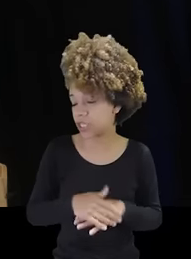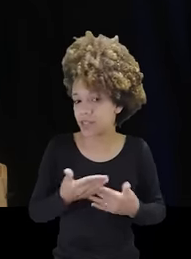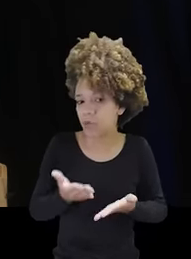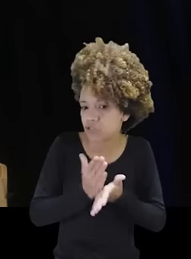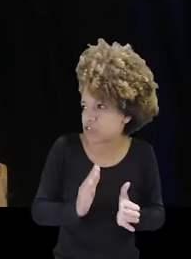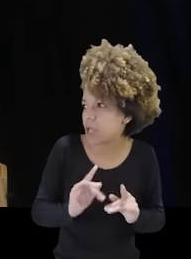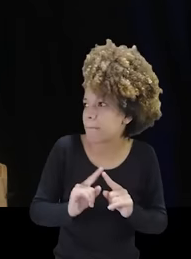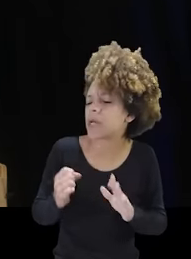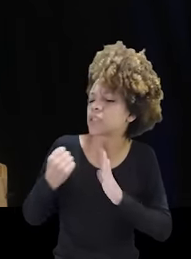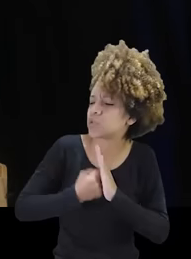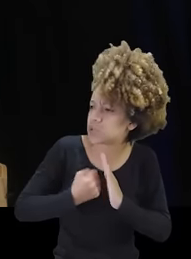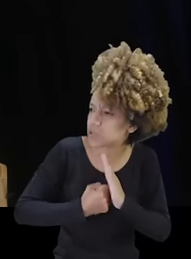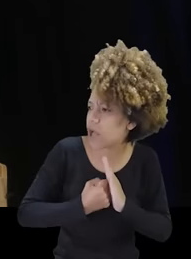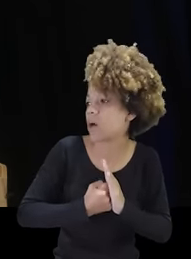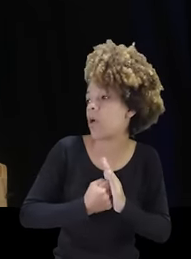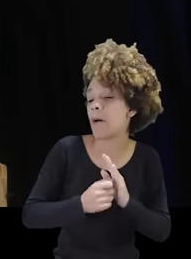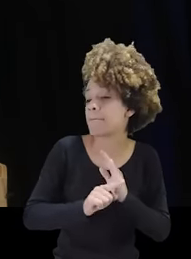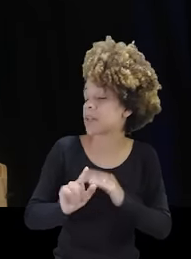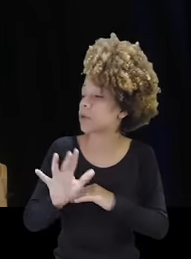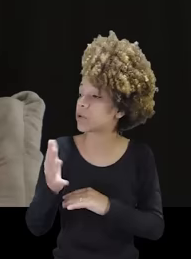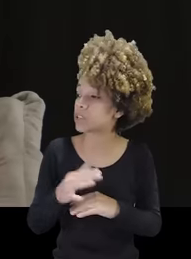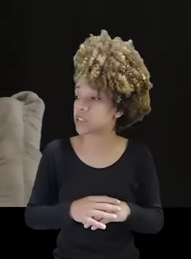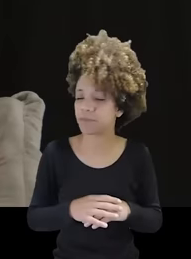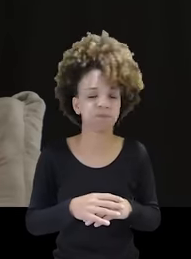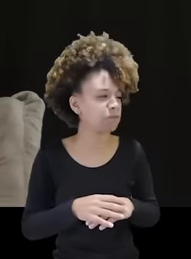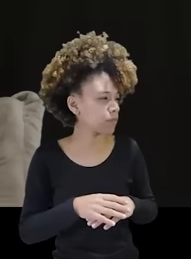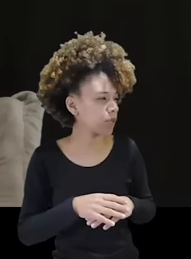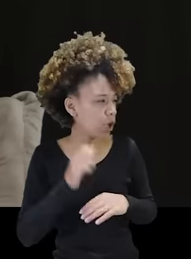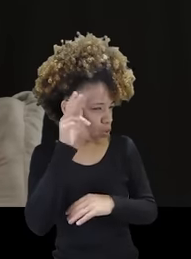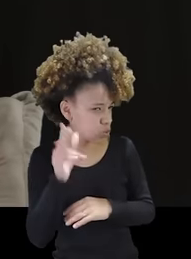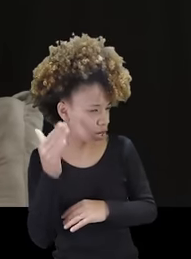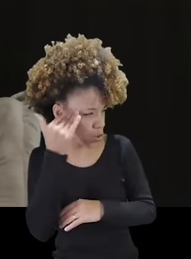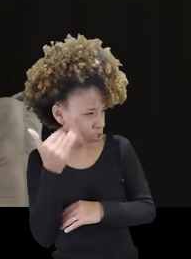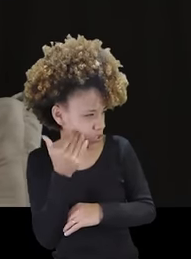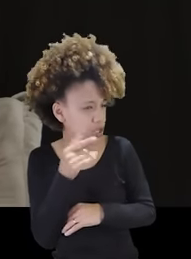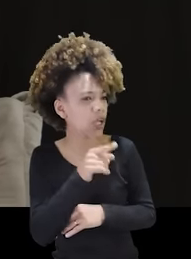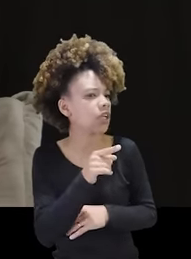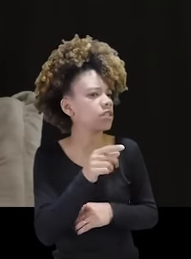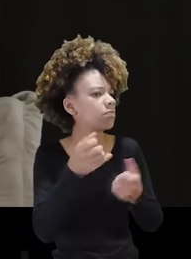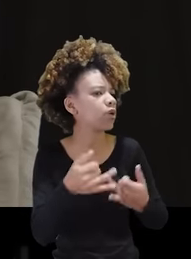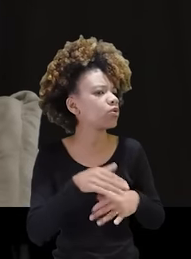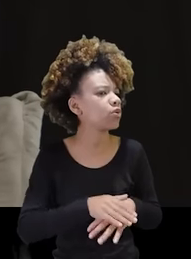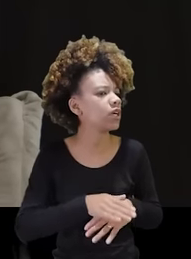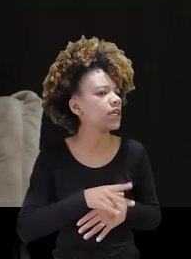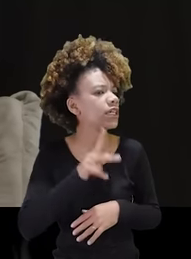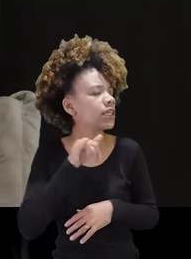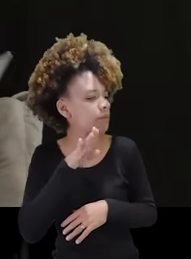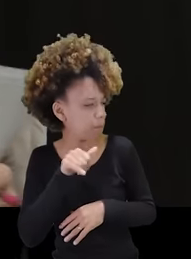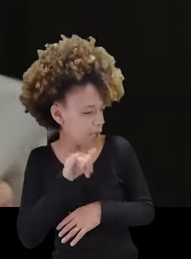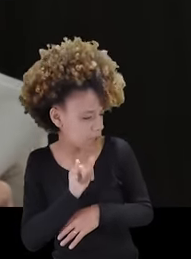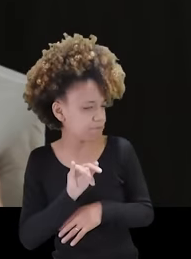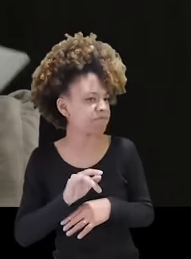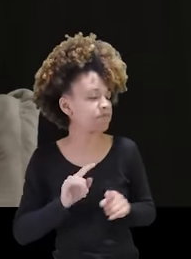sido extinta só que eles Lutaram muito para isso não acontecer mas vamos falar um pouquinho mais da cultura coreana ele falou do negócio do kimbab e tal